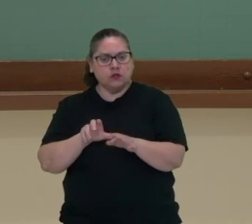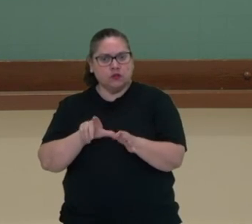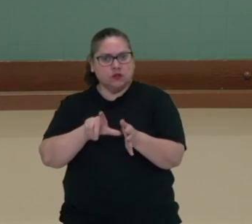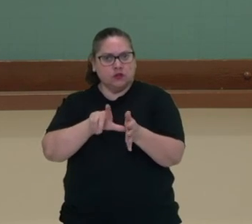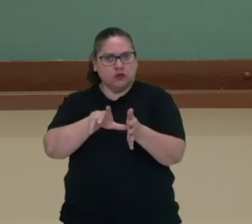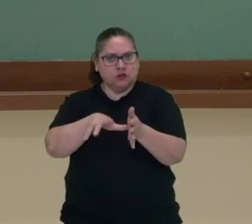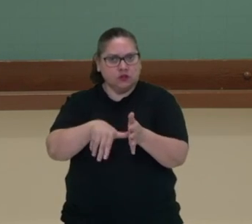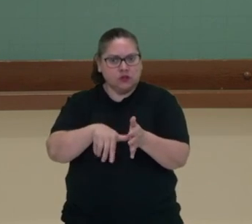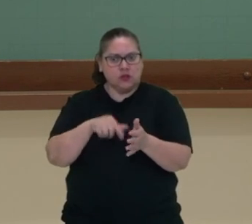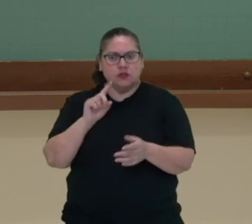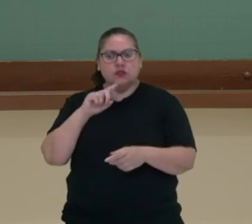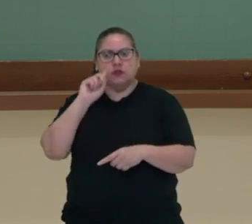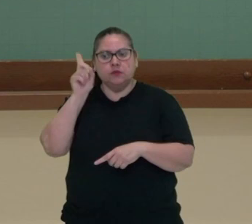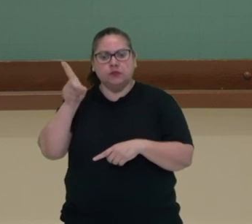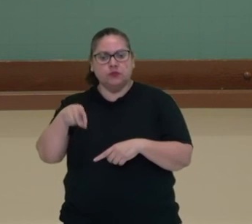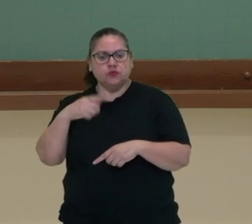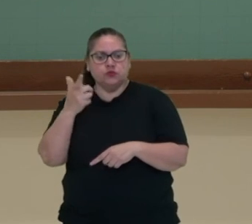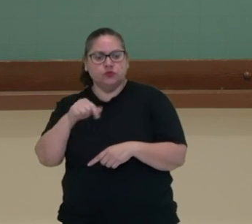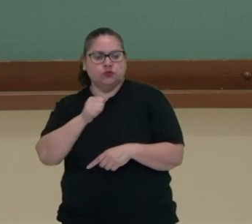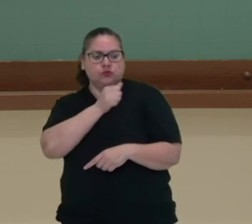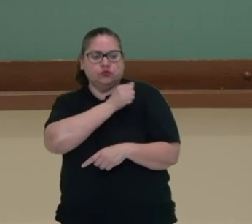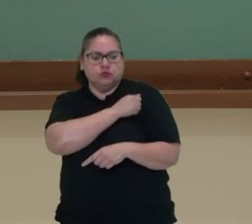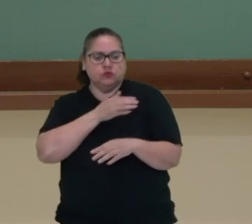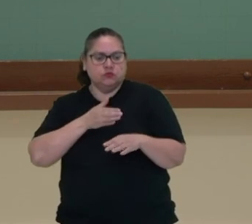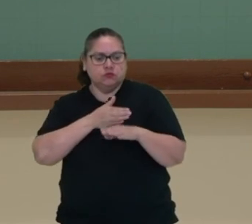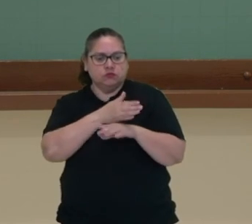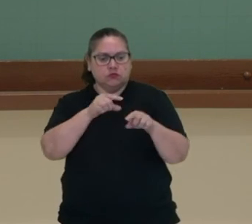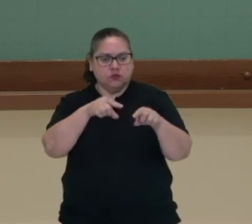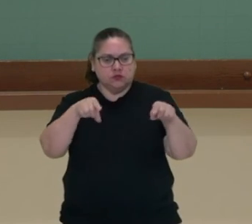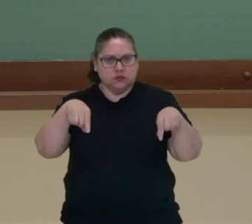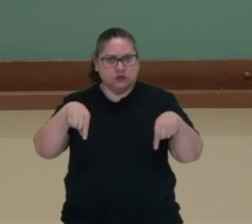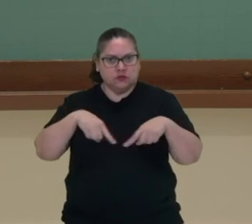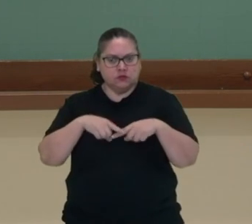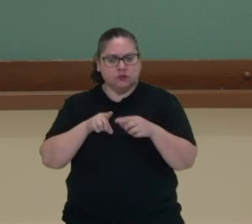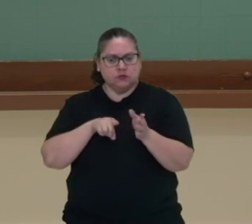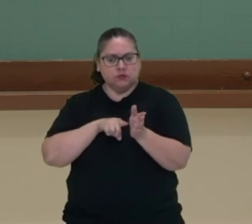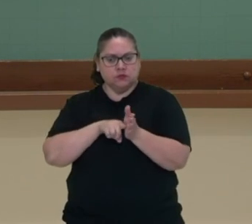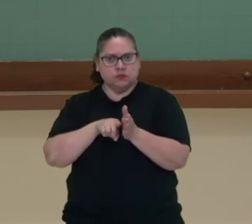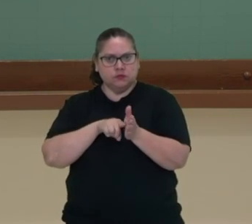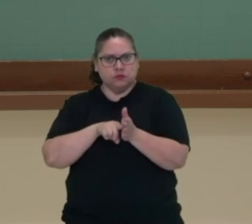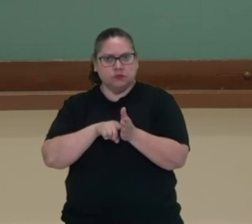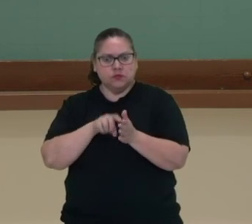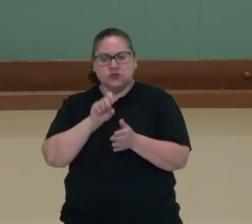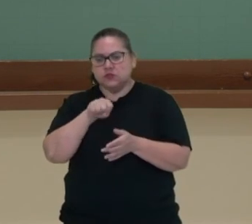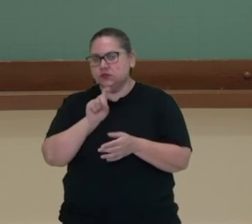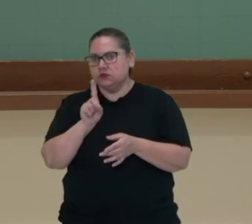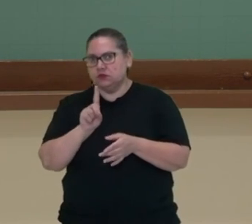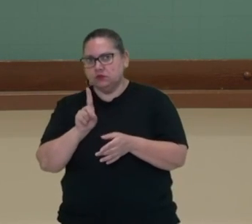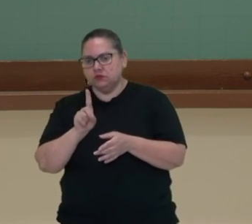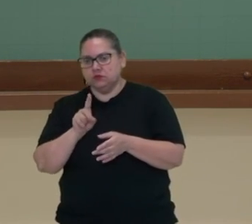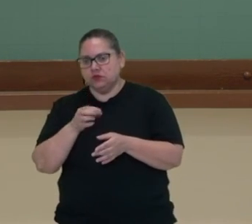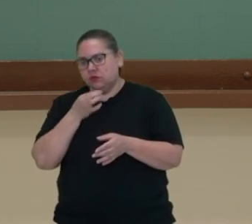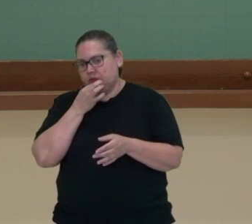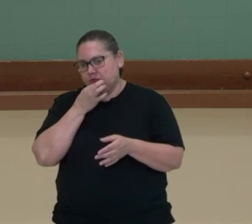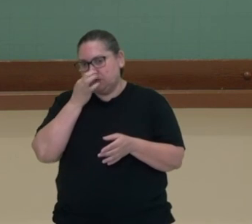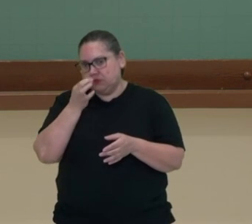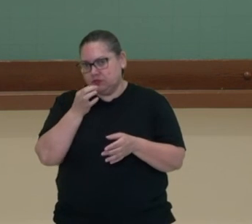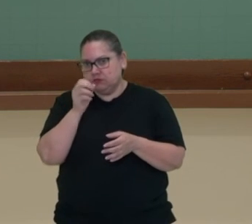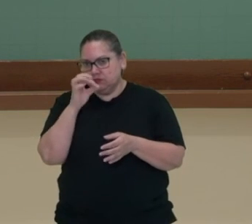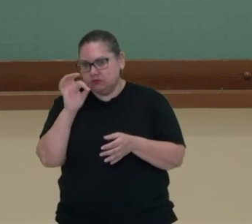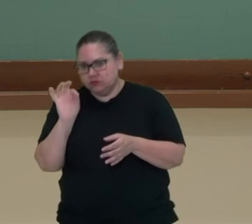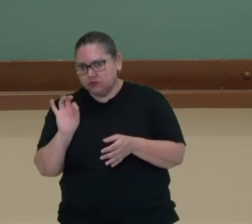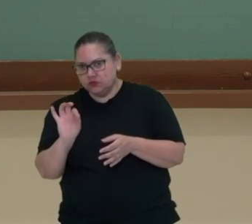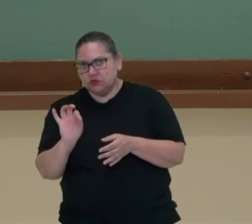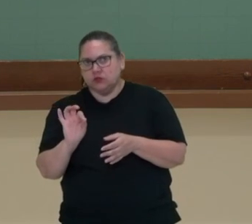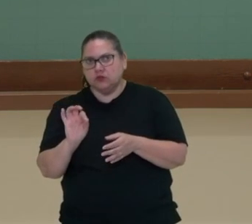turma após os demais estudantes já estarem em sala de aula? E eu pedi que, além do sim ou não, que você traga, né, uma